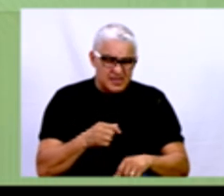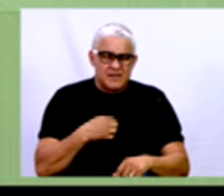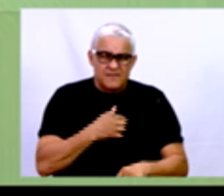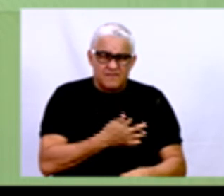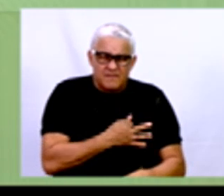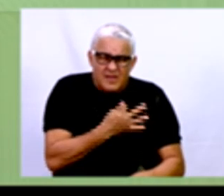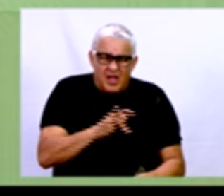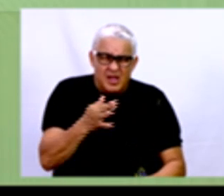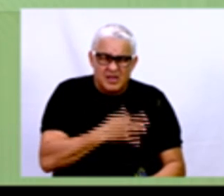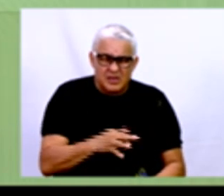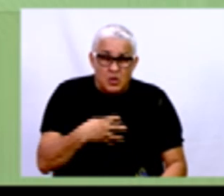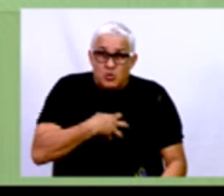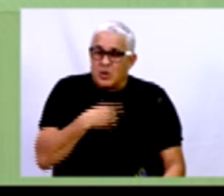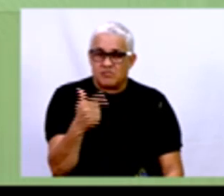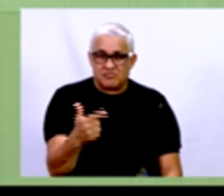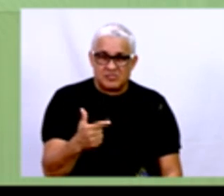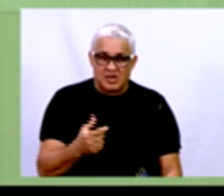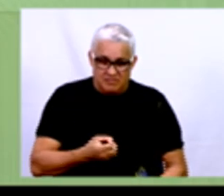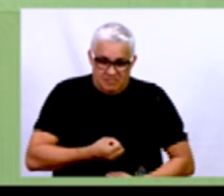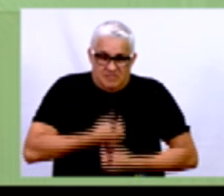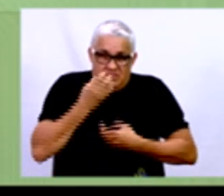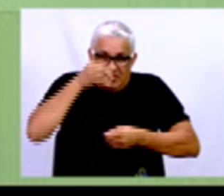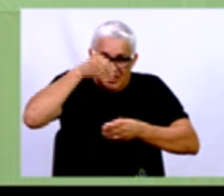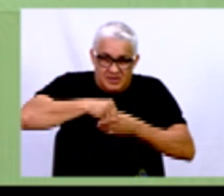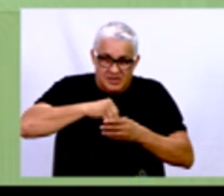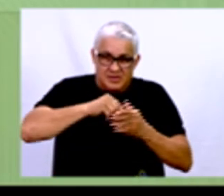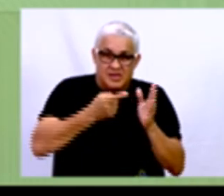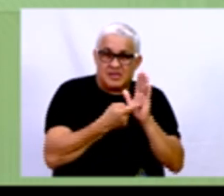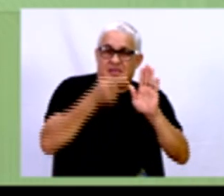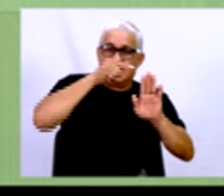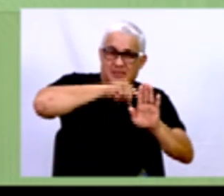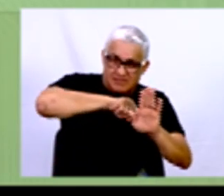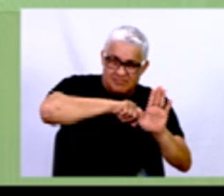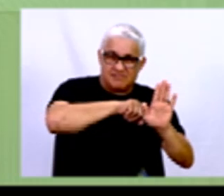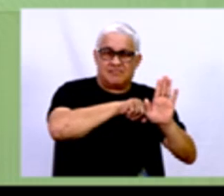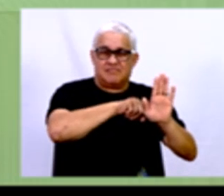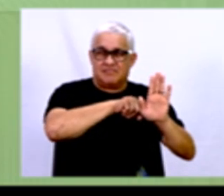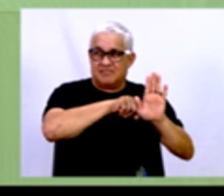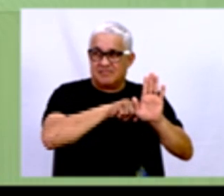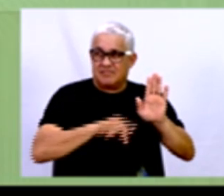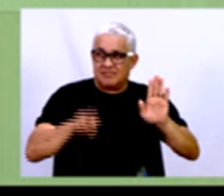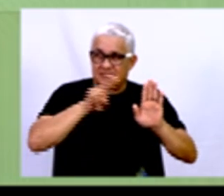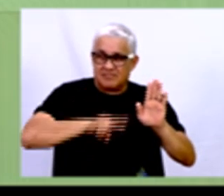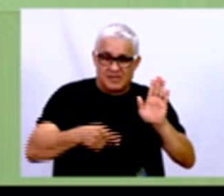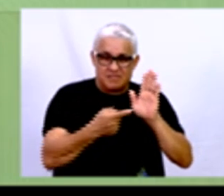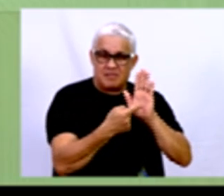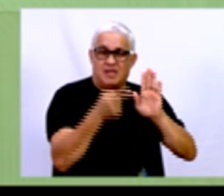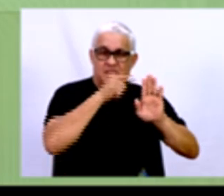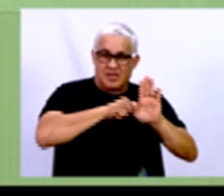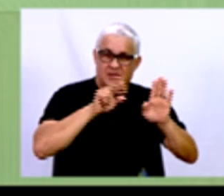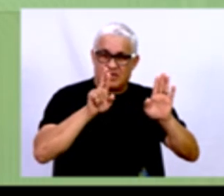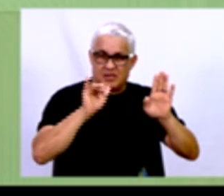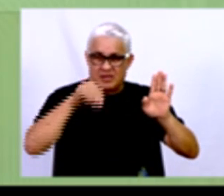só, né? A poética envolvida aí. Então, o uso das figuras de linguagem, o uso da rima. Então, aqui